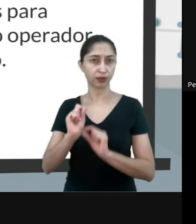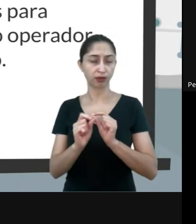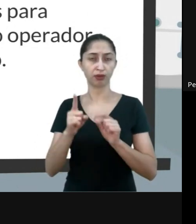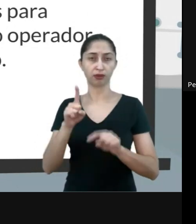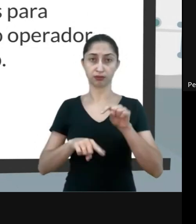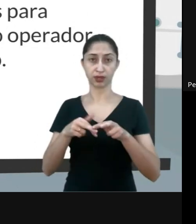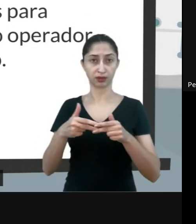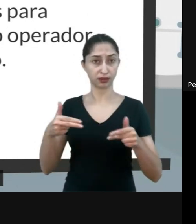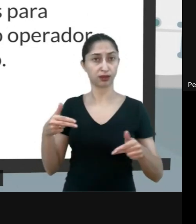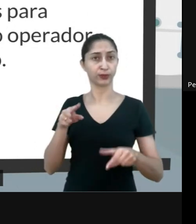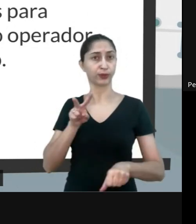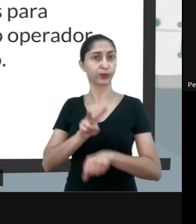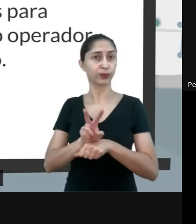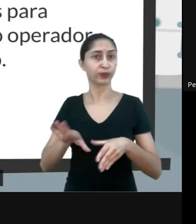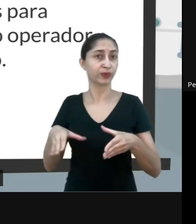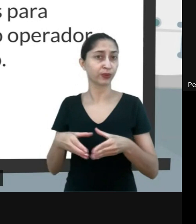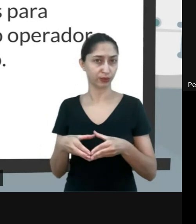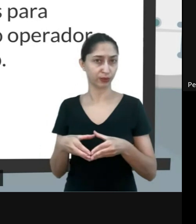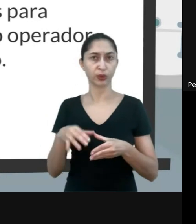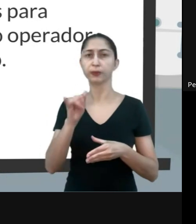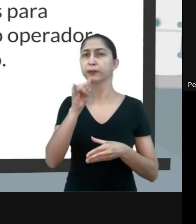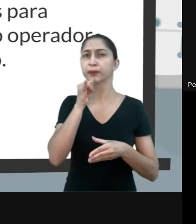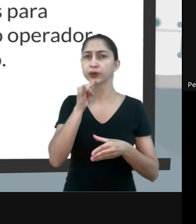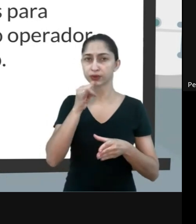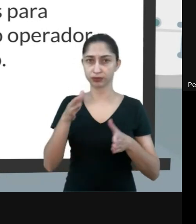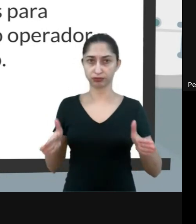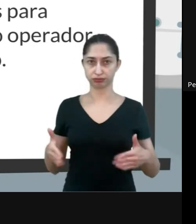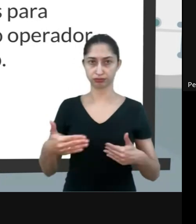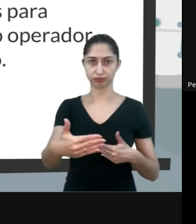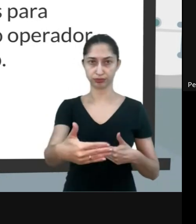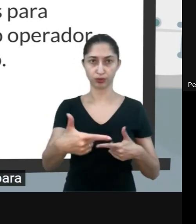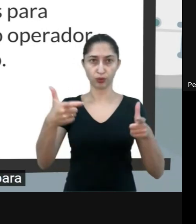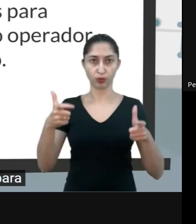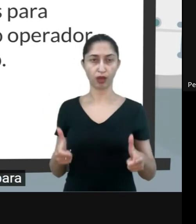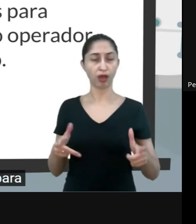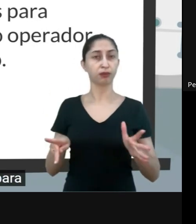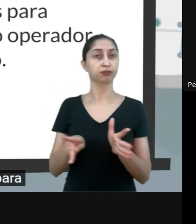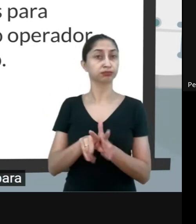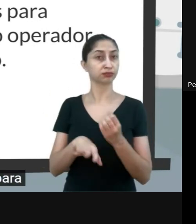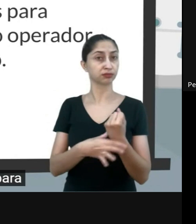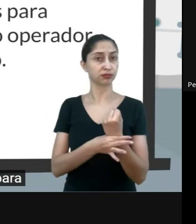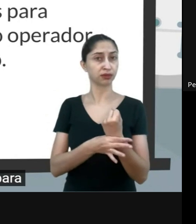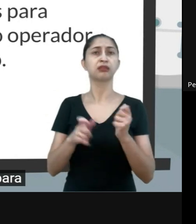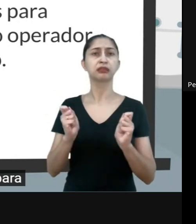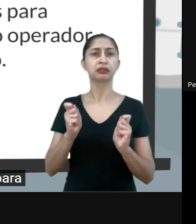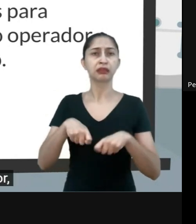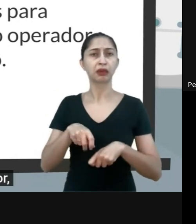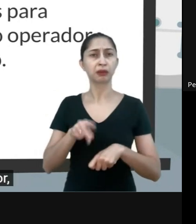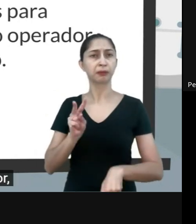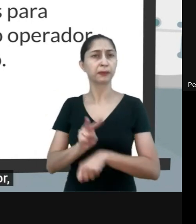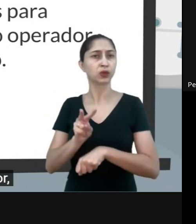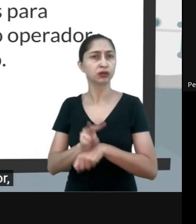equipamentos de proteção coletiva. E um exemplo são as cabines de segurança, que são equipamentos projetados para